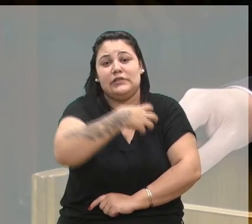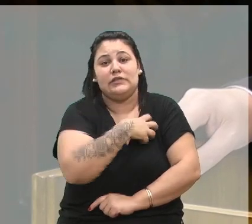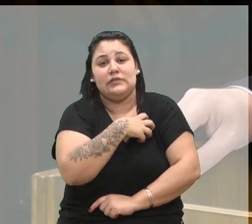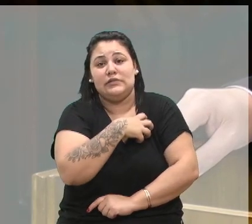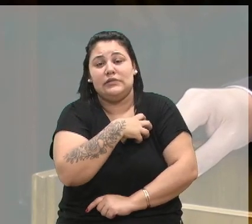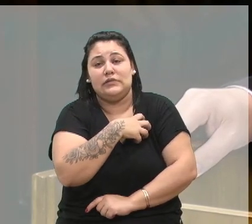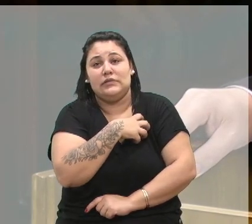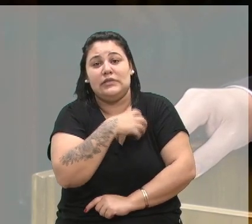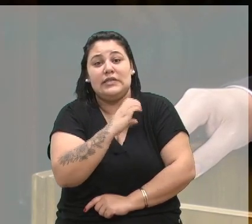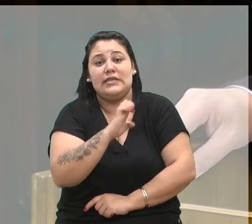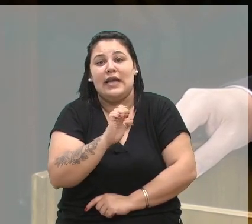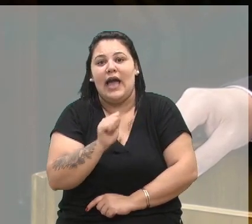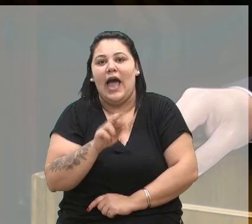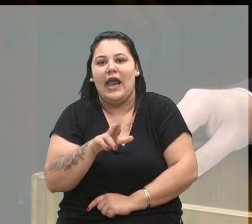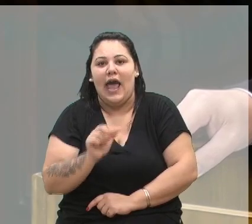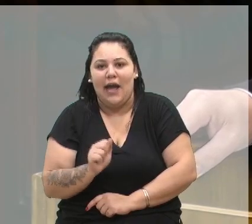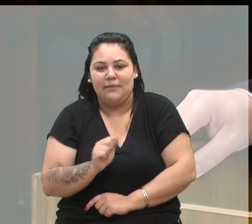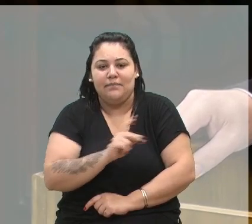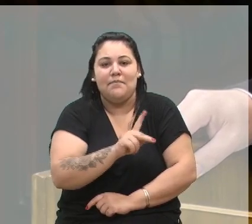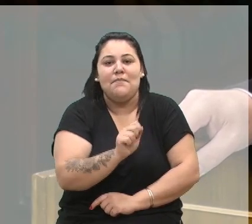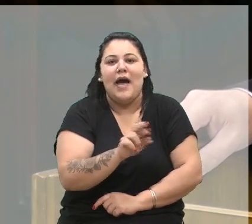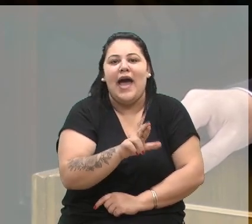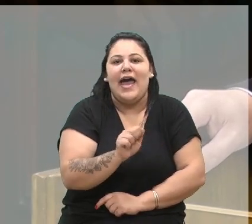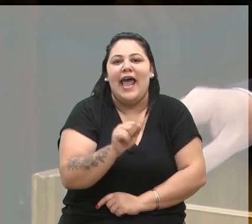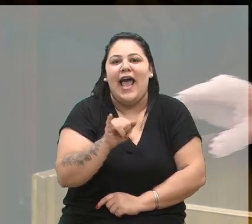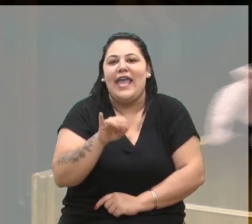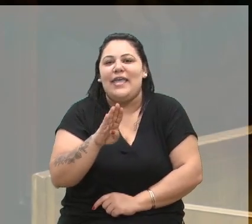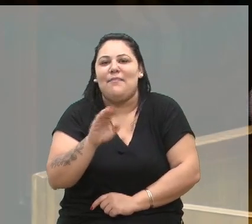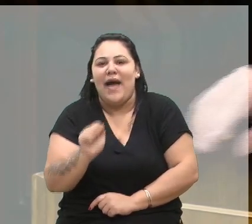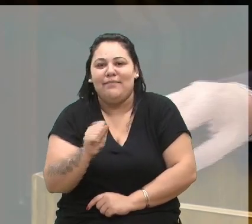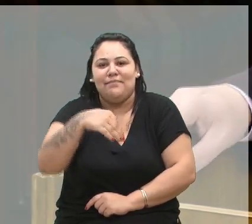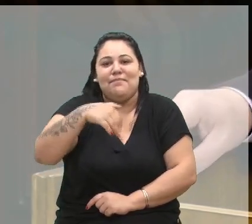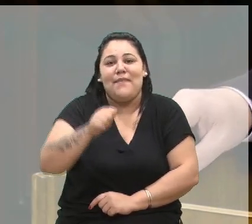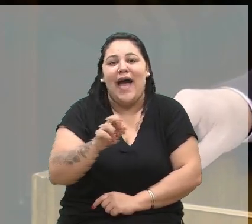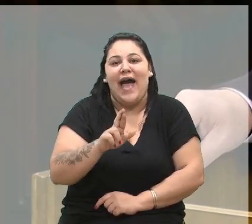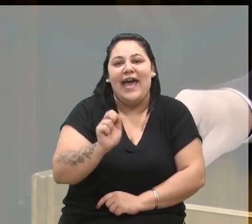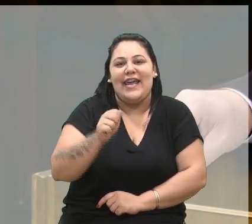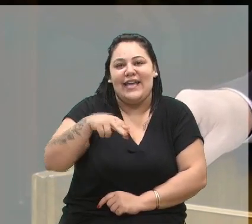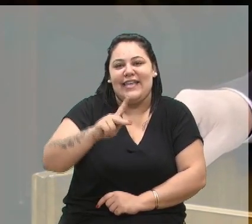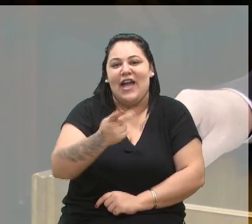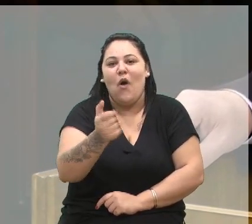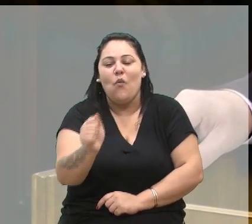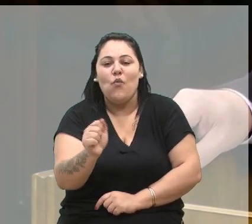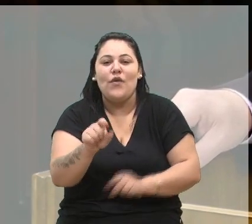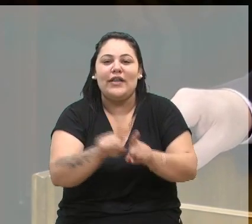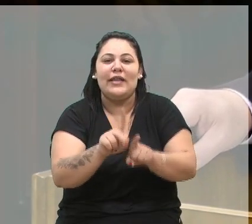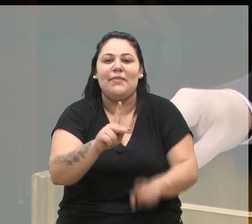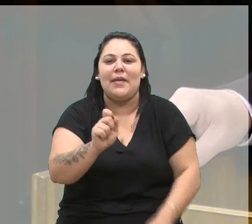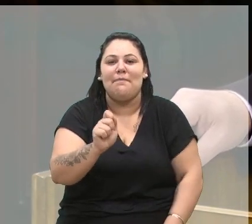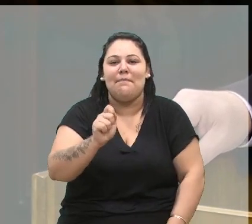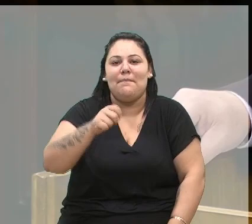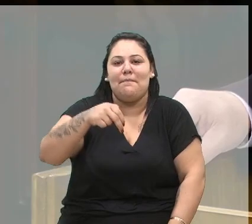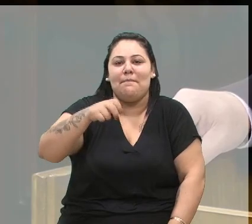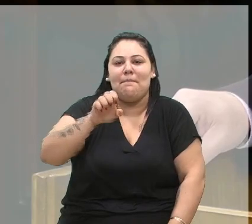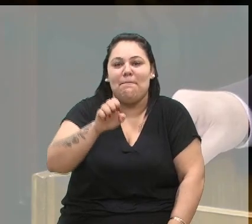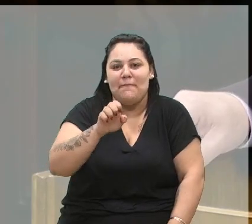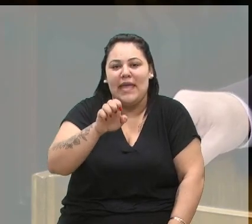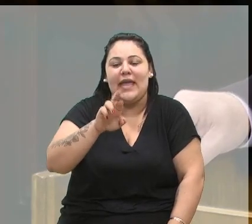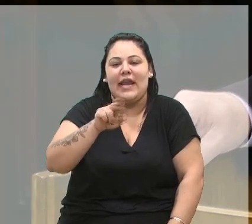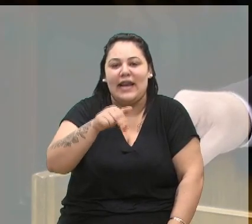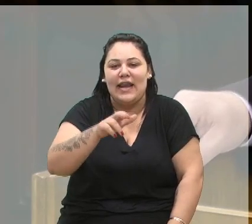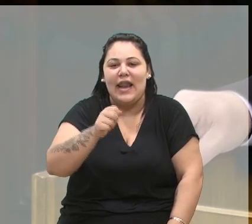Grosso, Maranhão e Pernambuco. E participa ainda da Confederação Pan-Americana dos Supremos